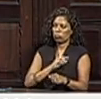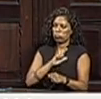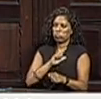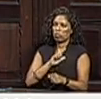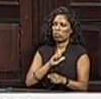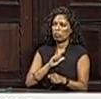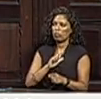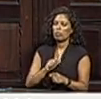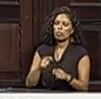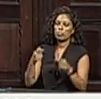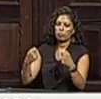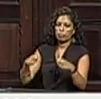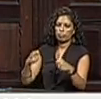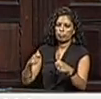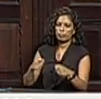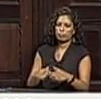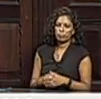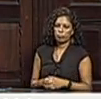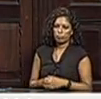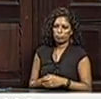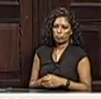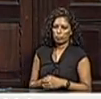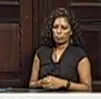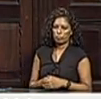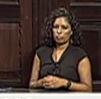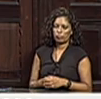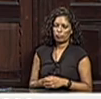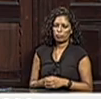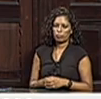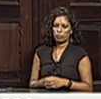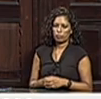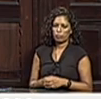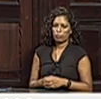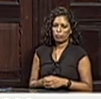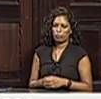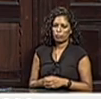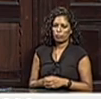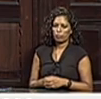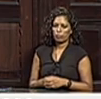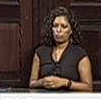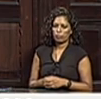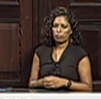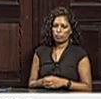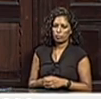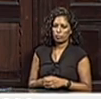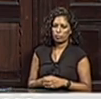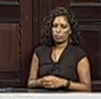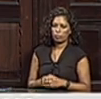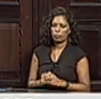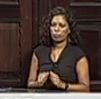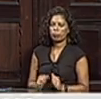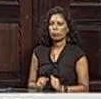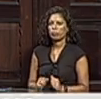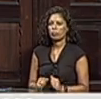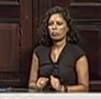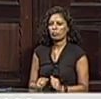2,52 e nós avançamos no substitutivo a 3%. Então, eu estou encaminhando aqui o voto não.